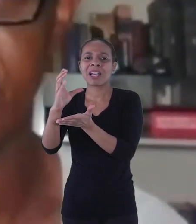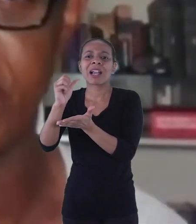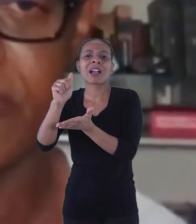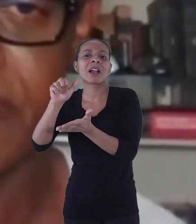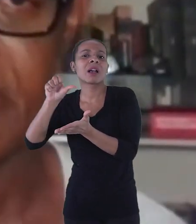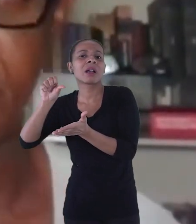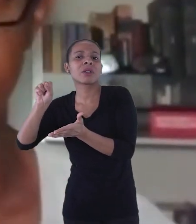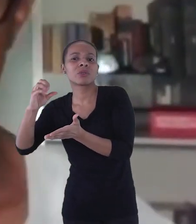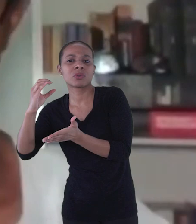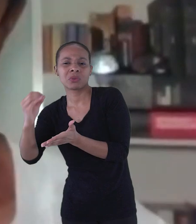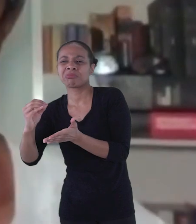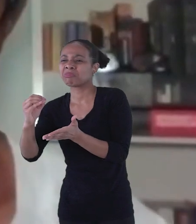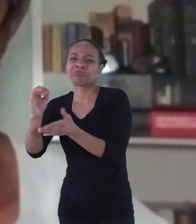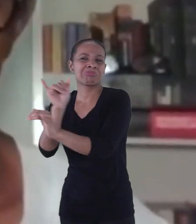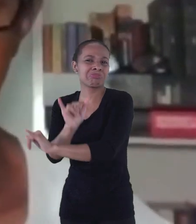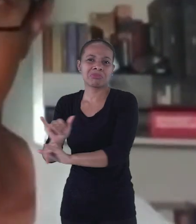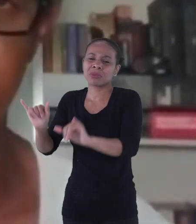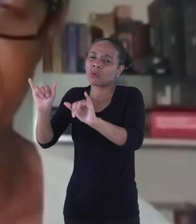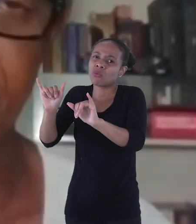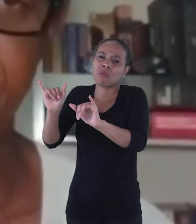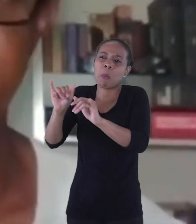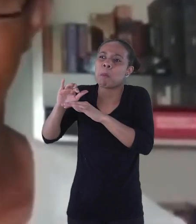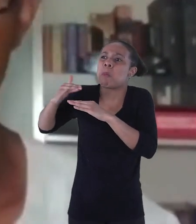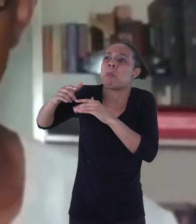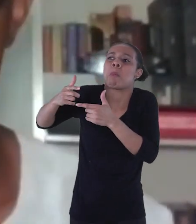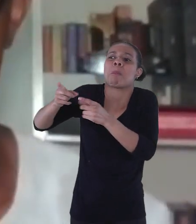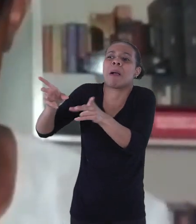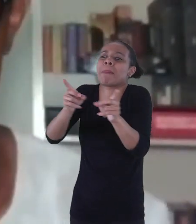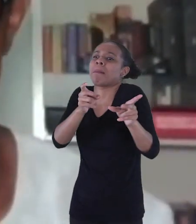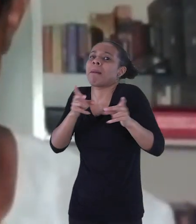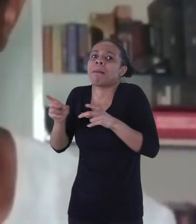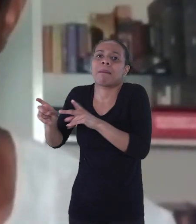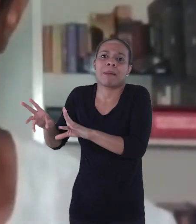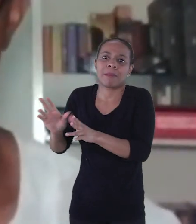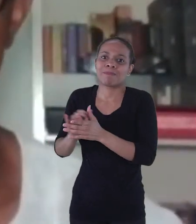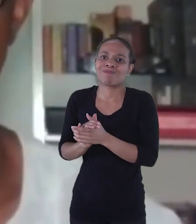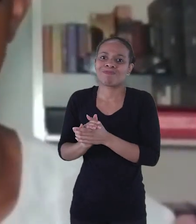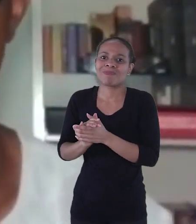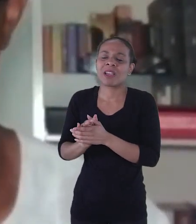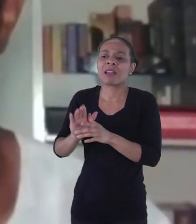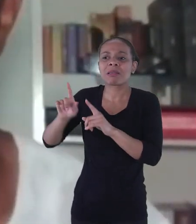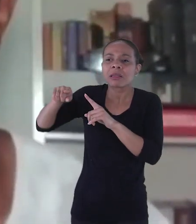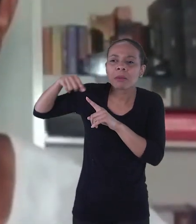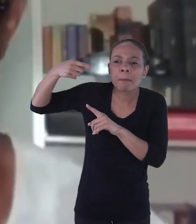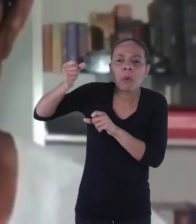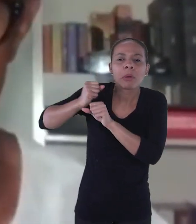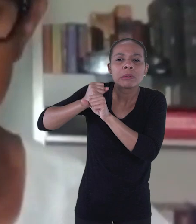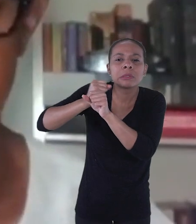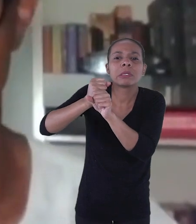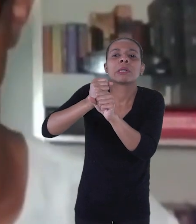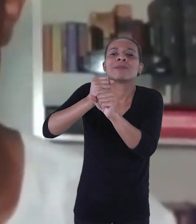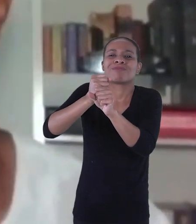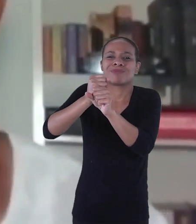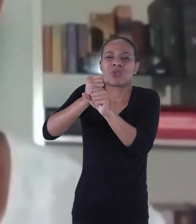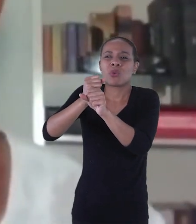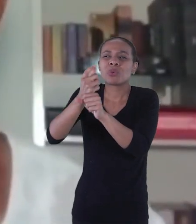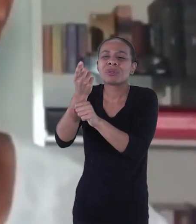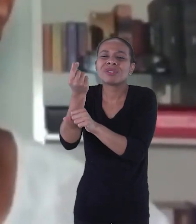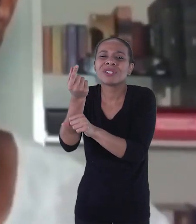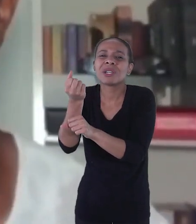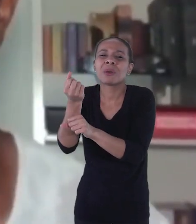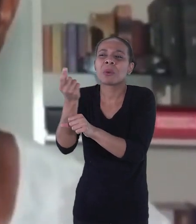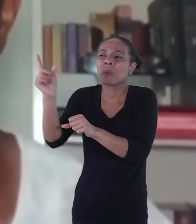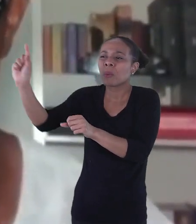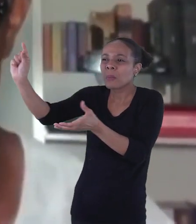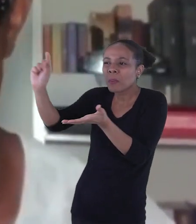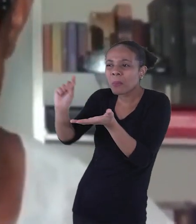o dinheiro do internacional vinha muito pingado, embora vendesse muito nos Estados Unidos. Quer dizer, hoje a Carolina